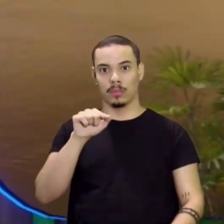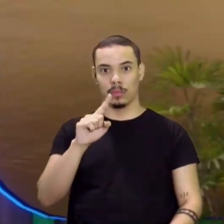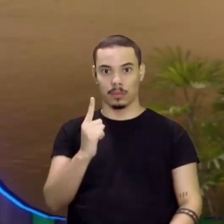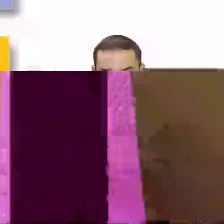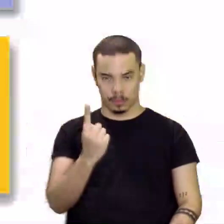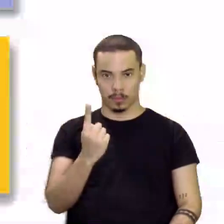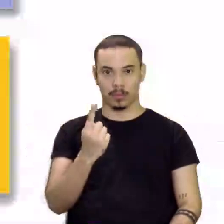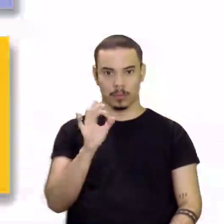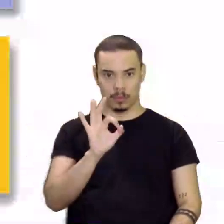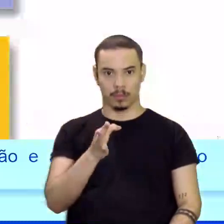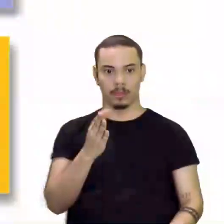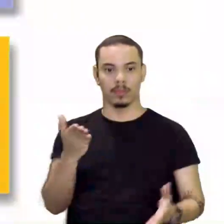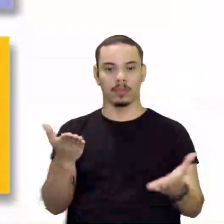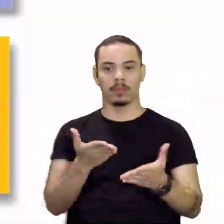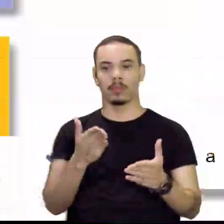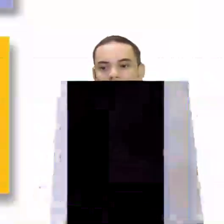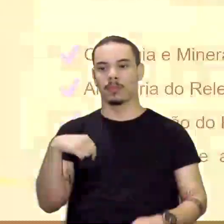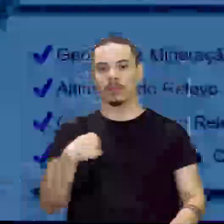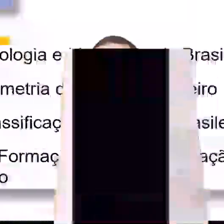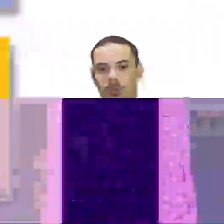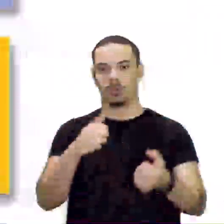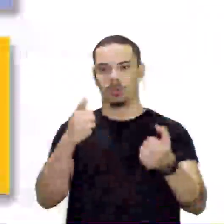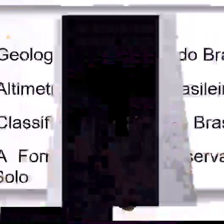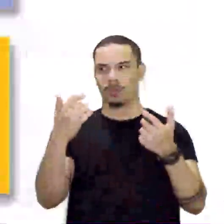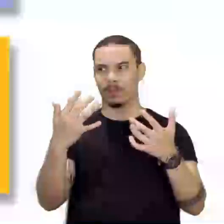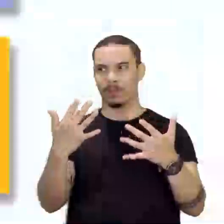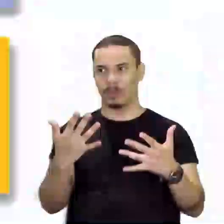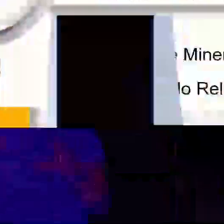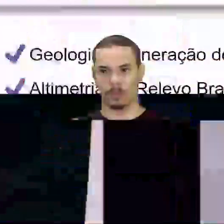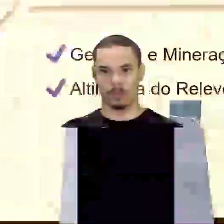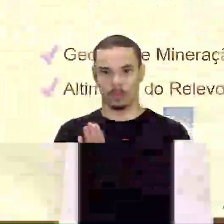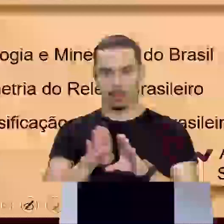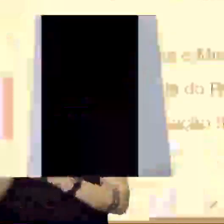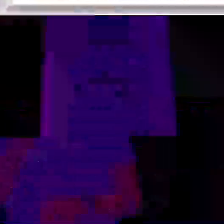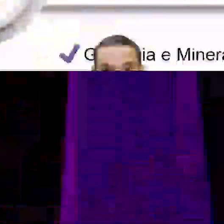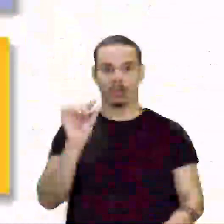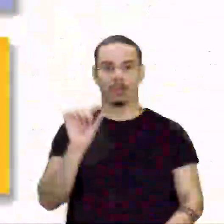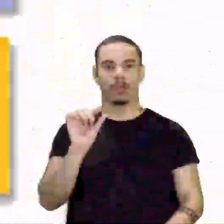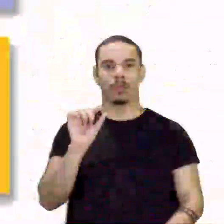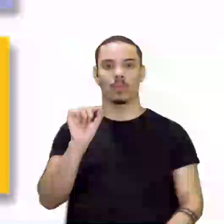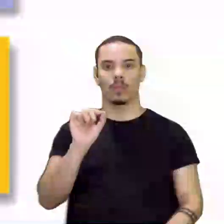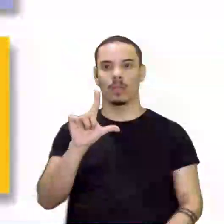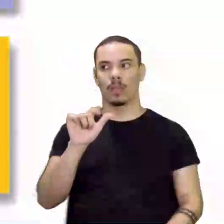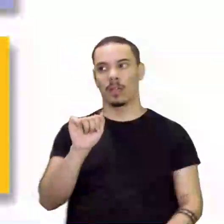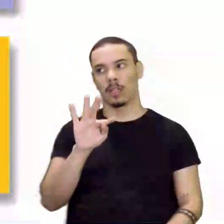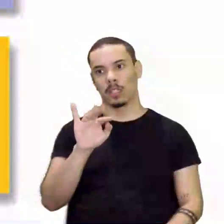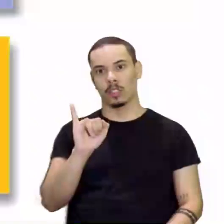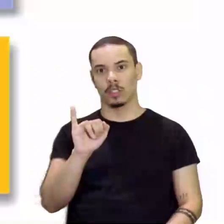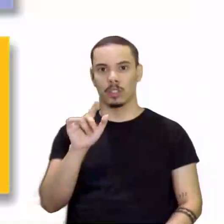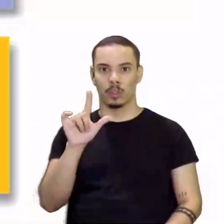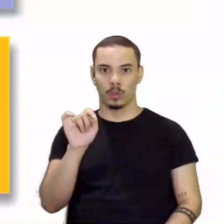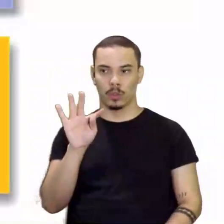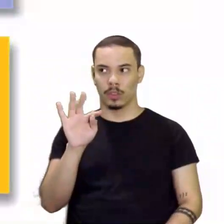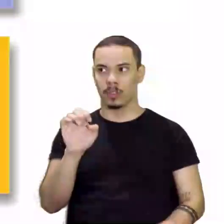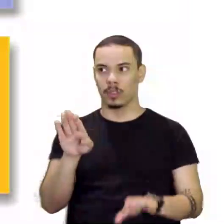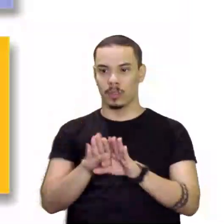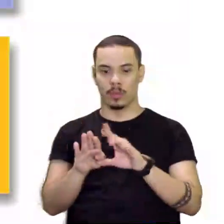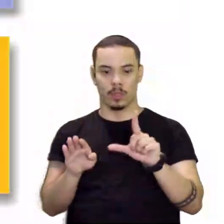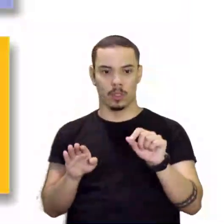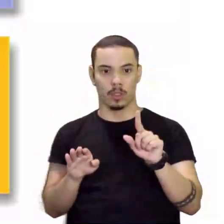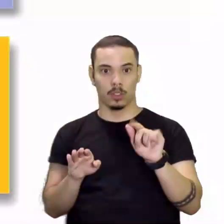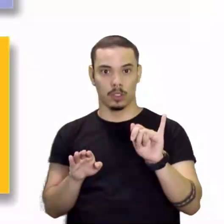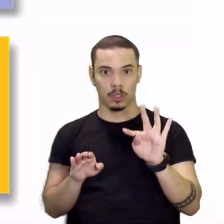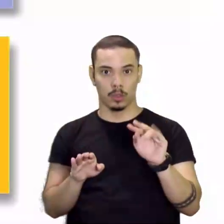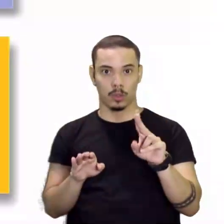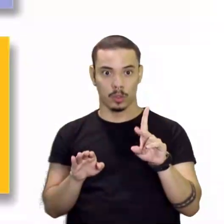7.1. Nós iremos sair agora um pouquinho do que nós estudamos, de latitude, de longitude, e agora nós